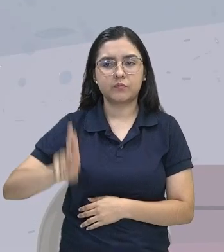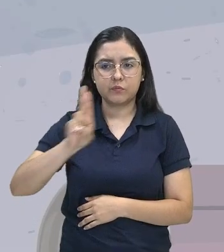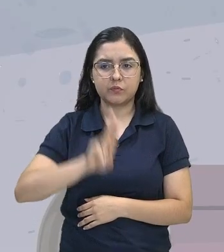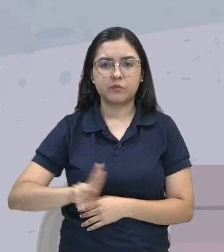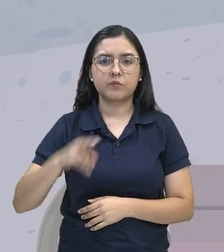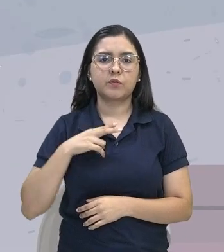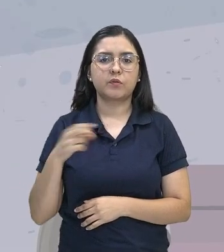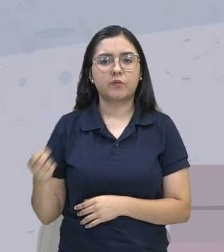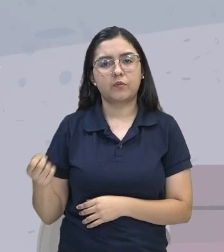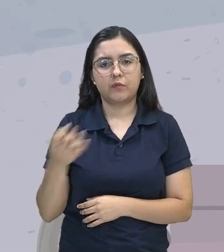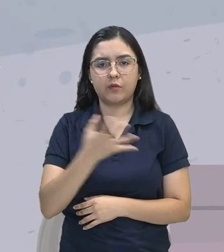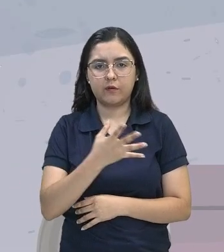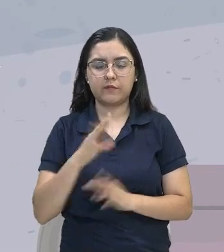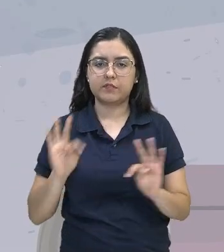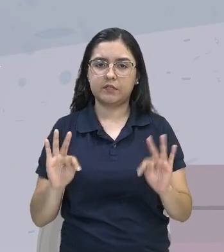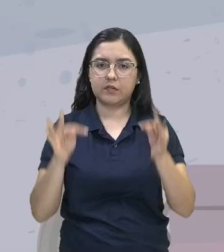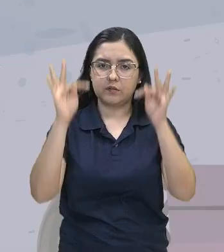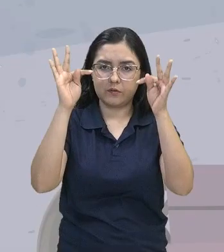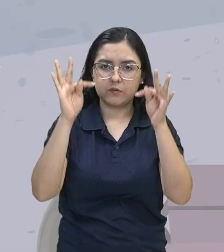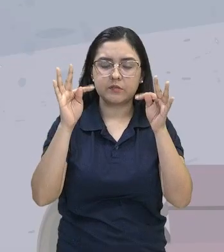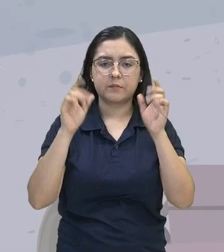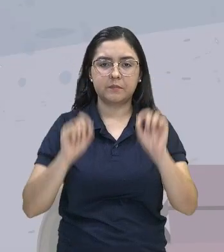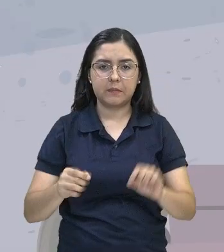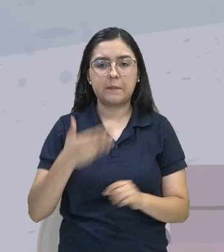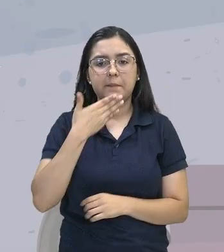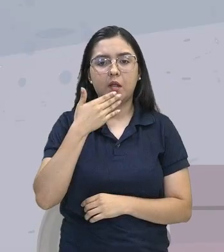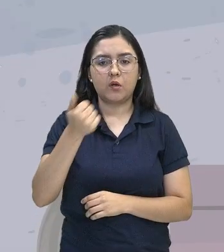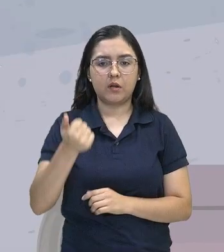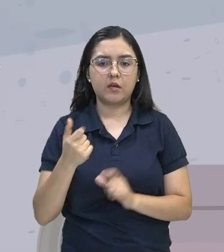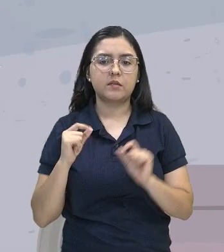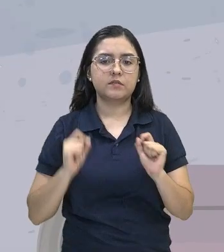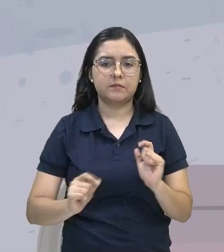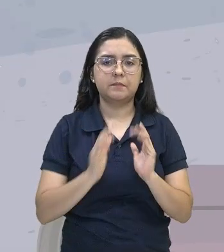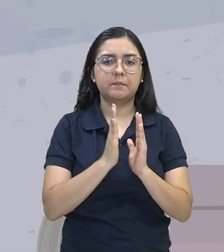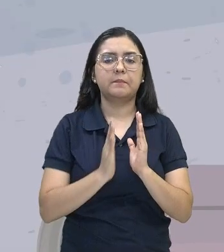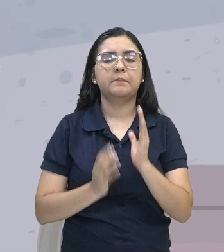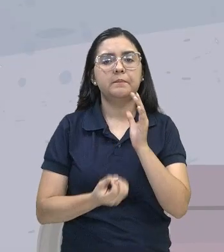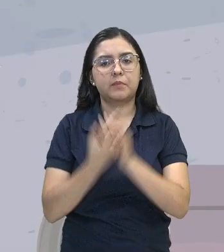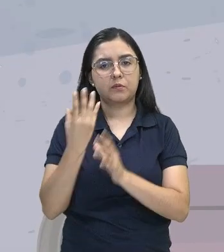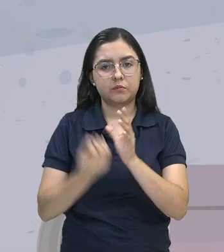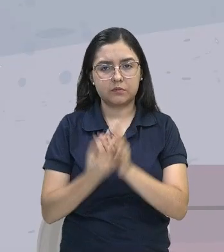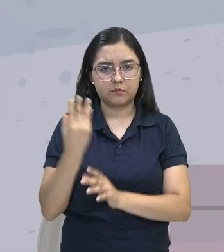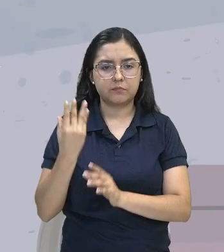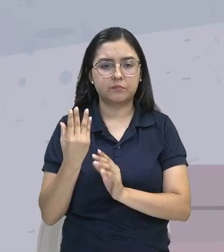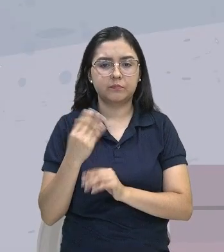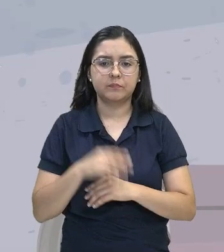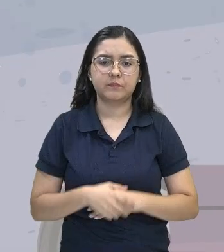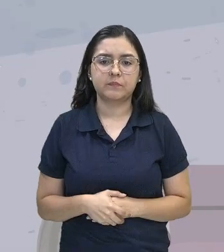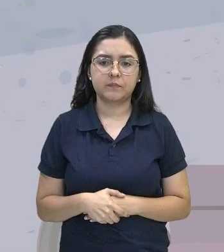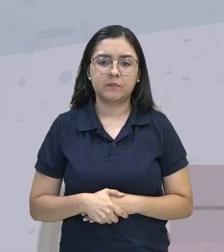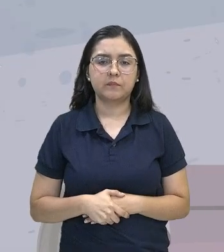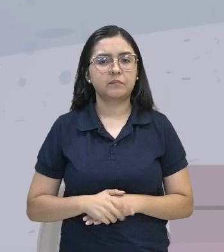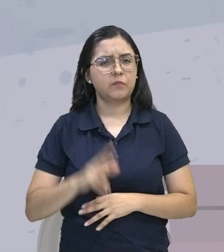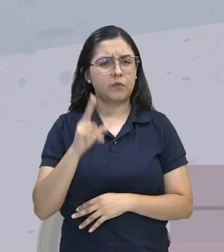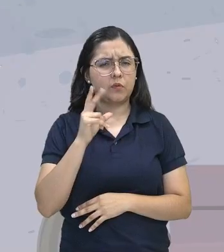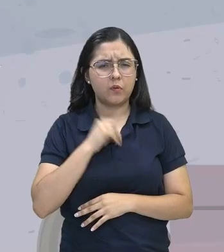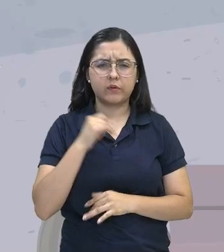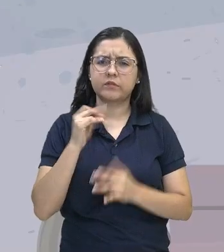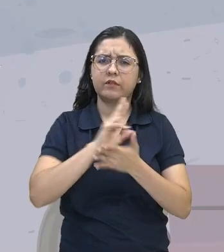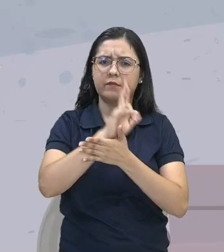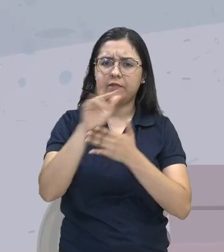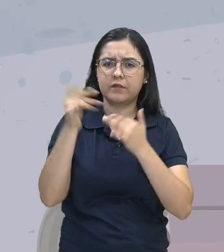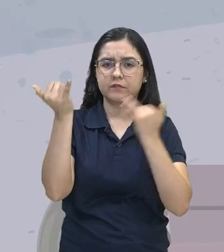de novas tecnologias para acelerar esse processo de produção. Ufa, né, gente? Muita